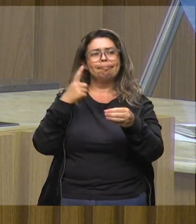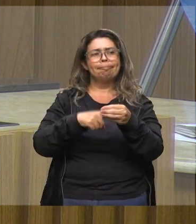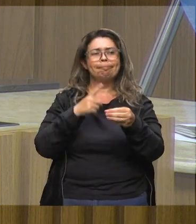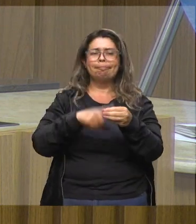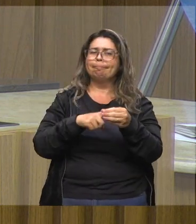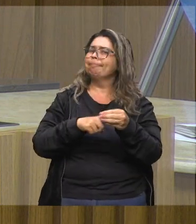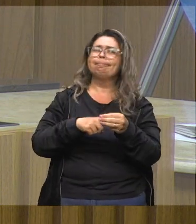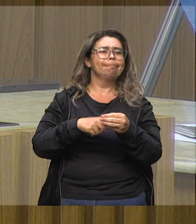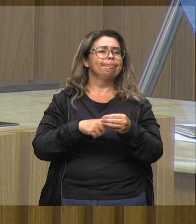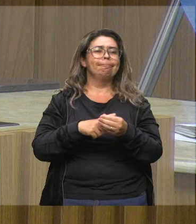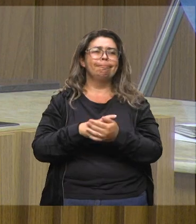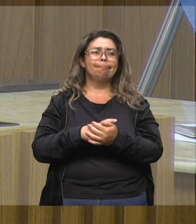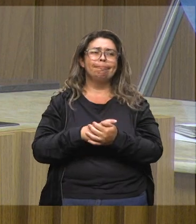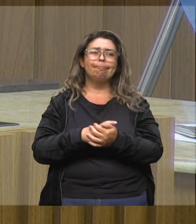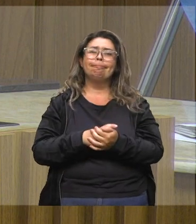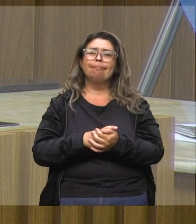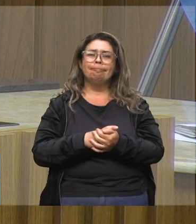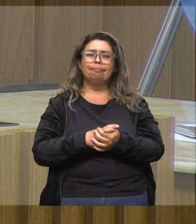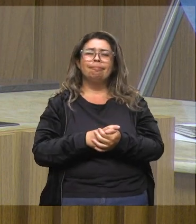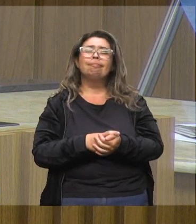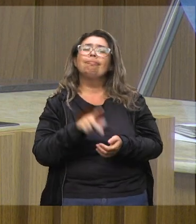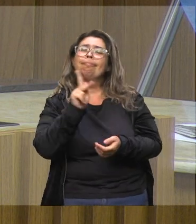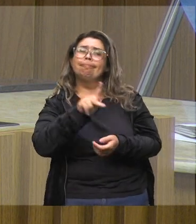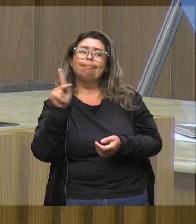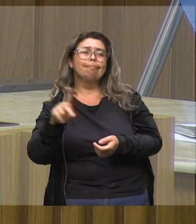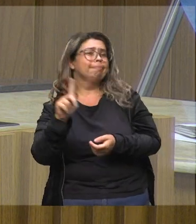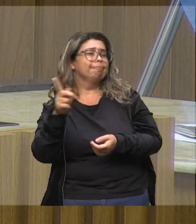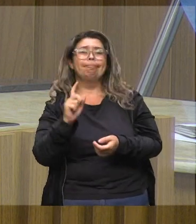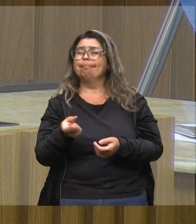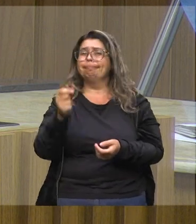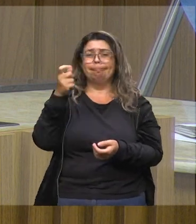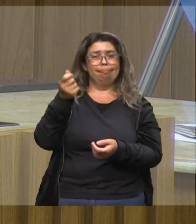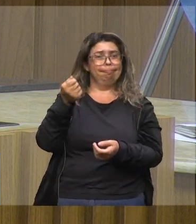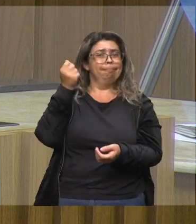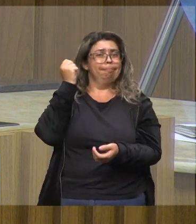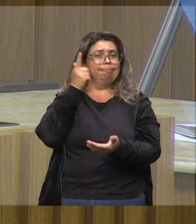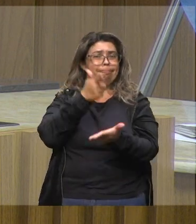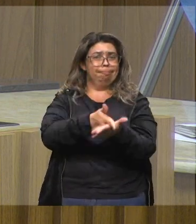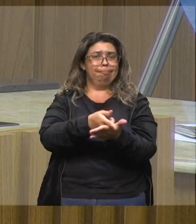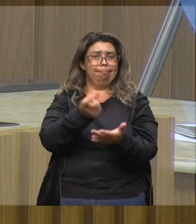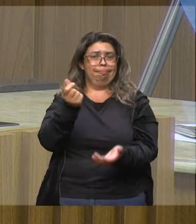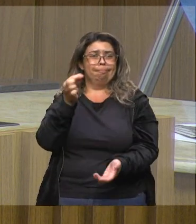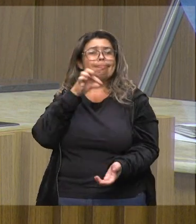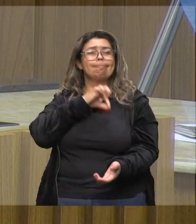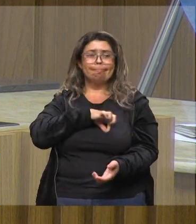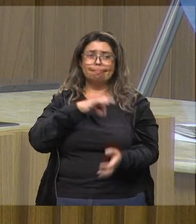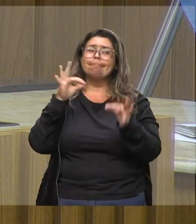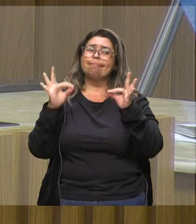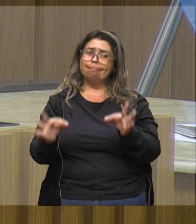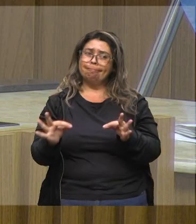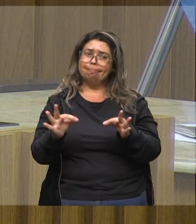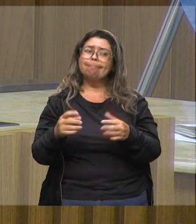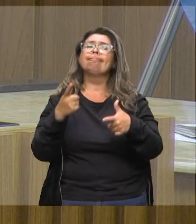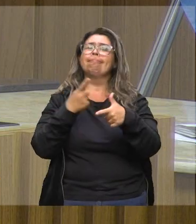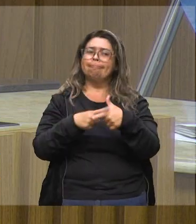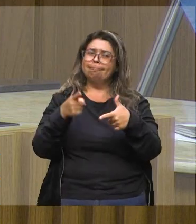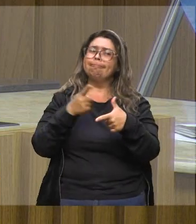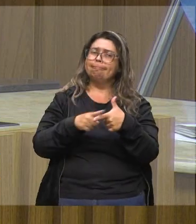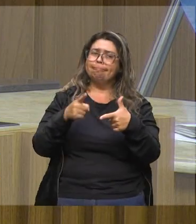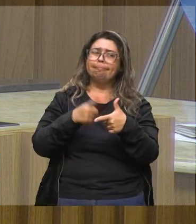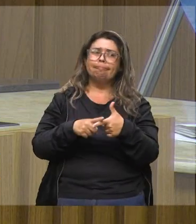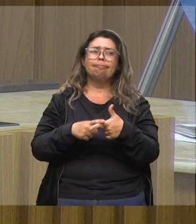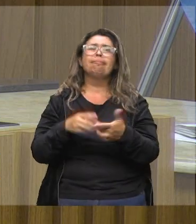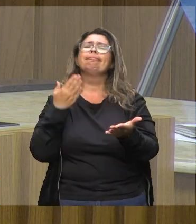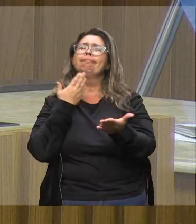piso dos professores não está sendo pago. E nós estamos tendo muitos problemas, nós estamos